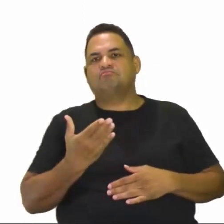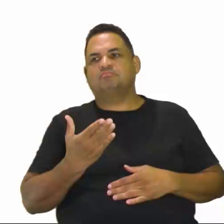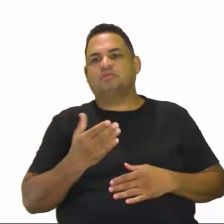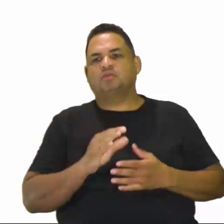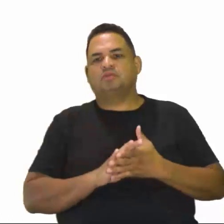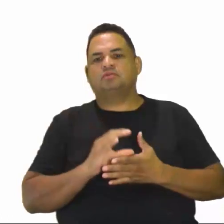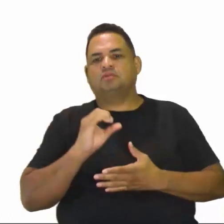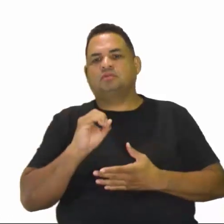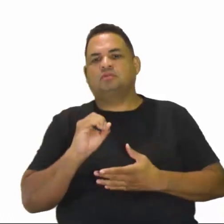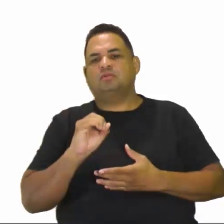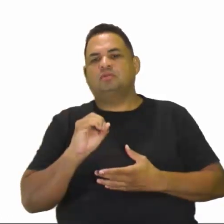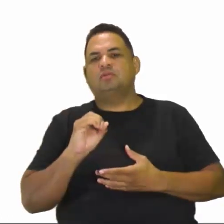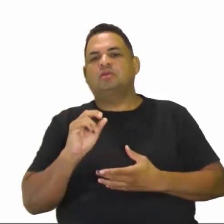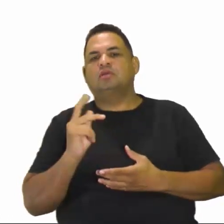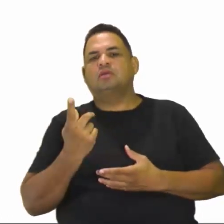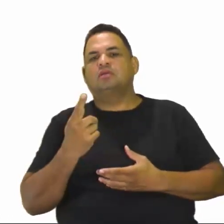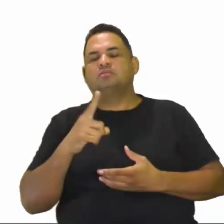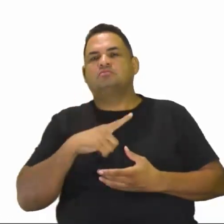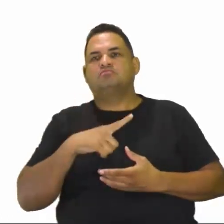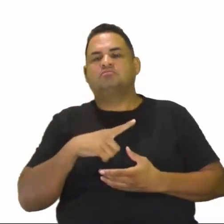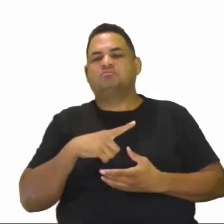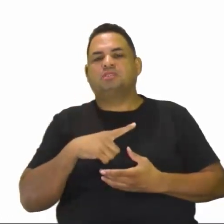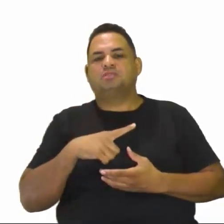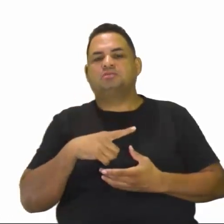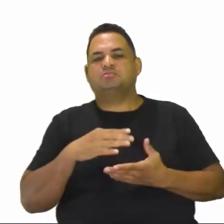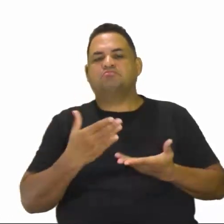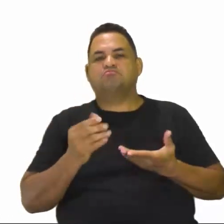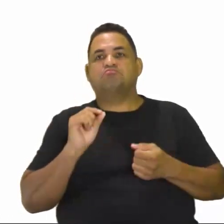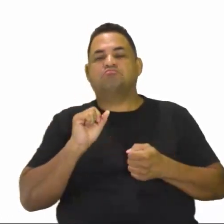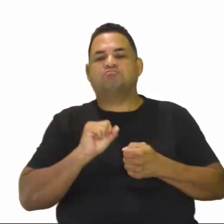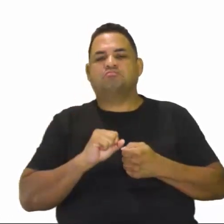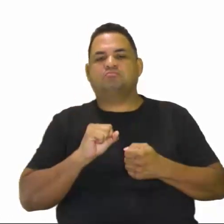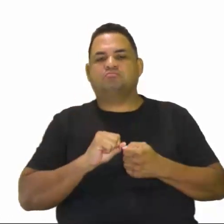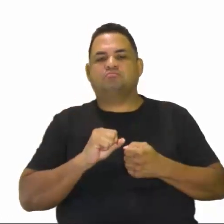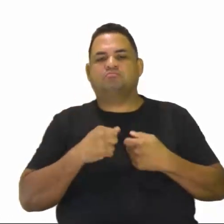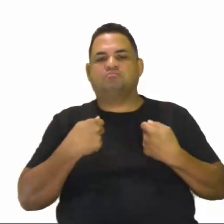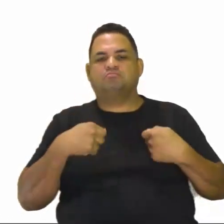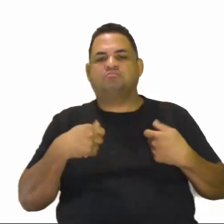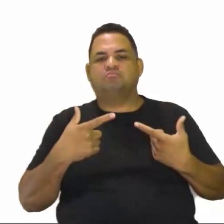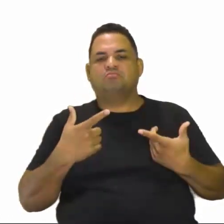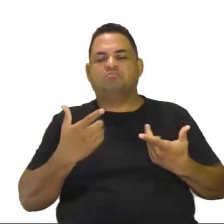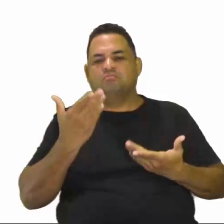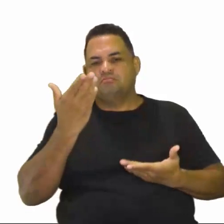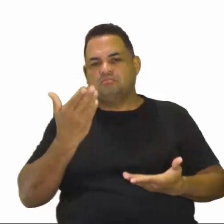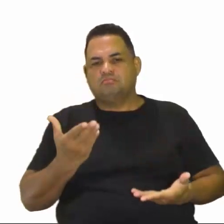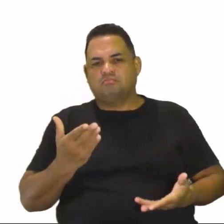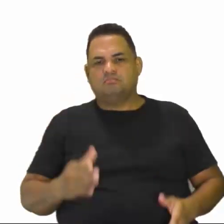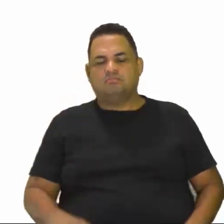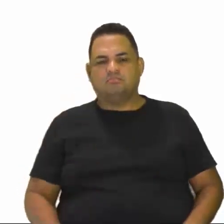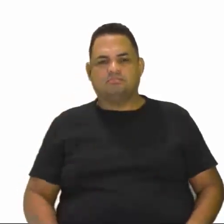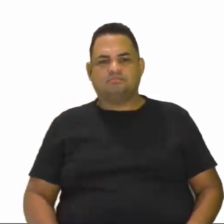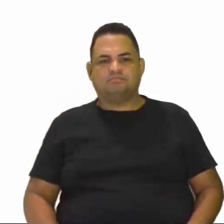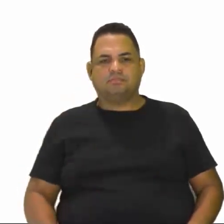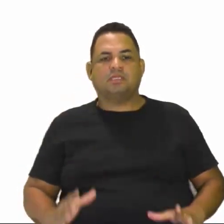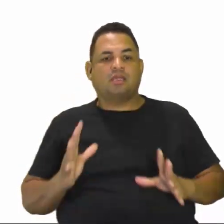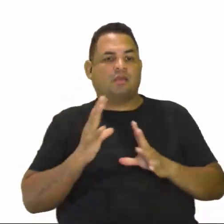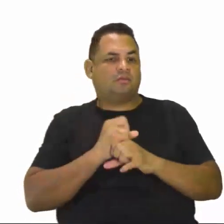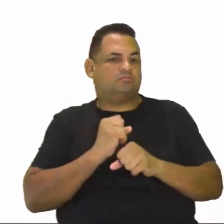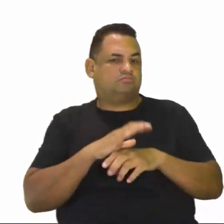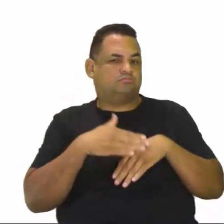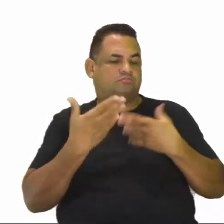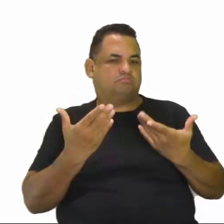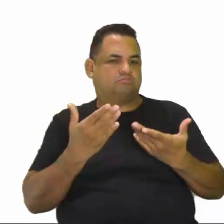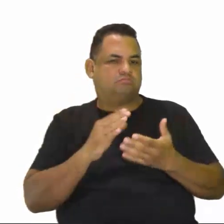quantas hidroxilas eu tenho, certo? O que eu vou fazer? Bom, aqui, ó, para